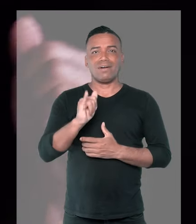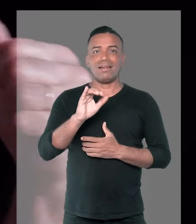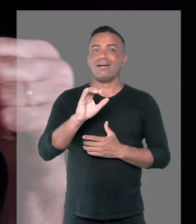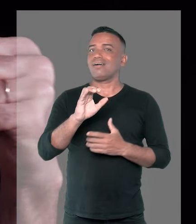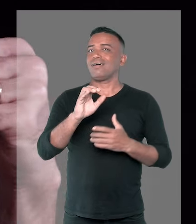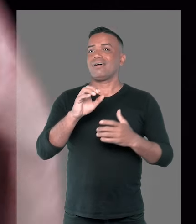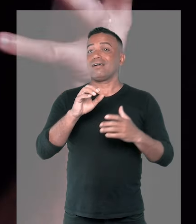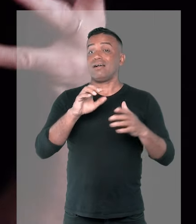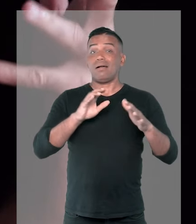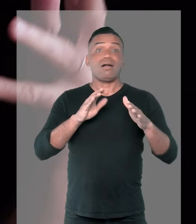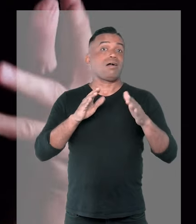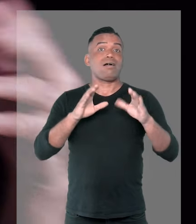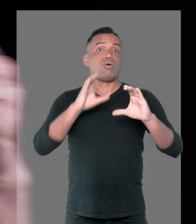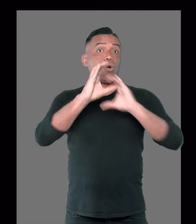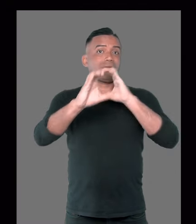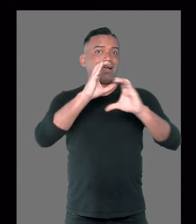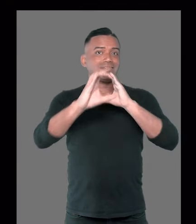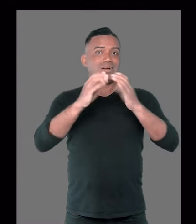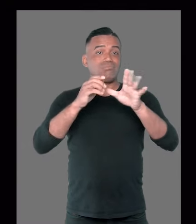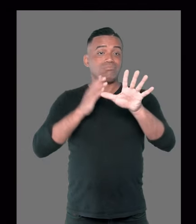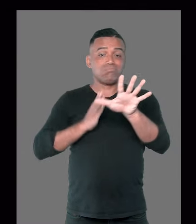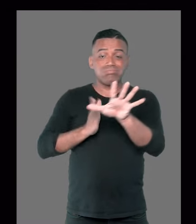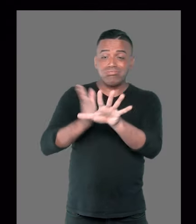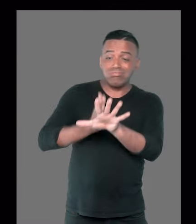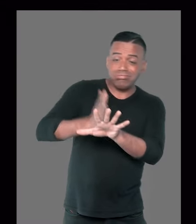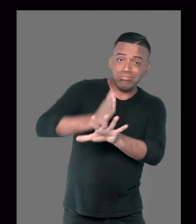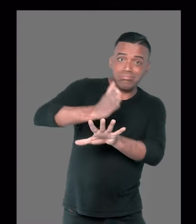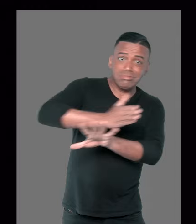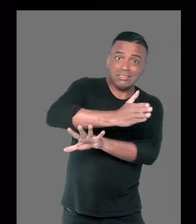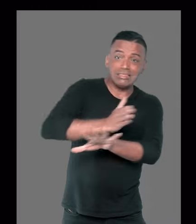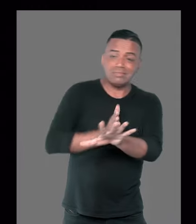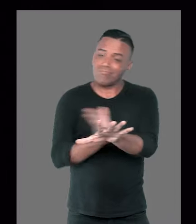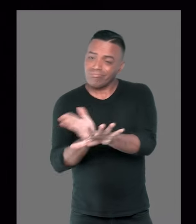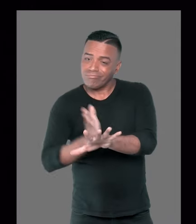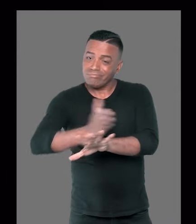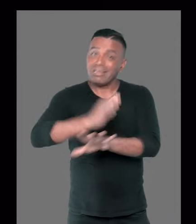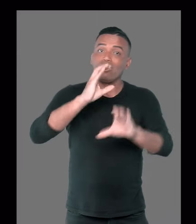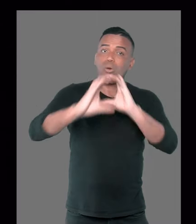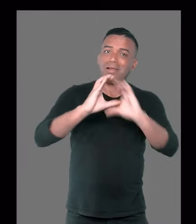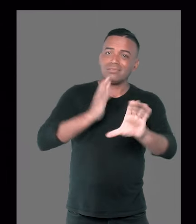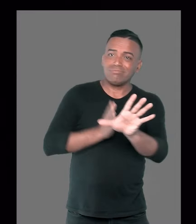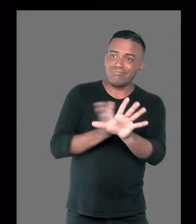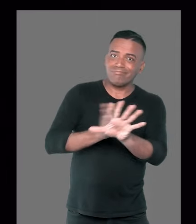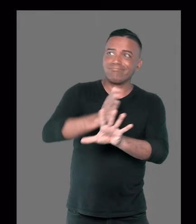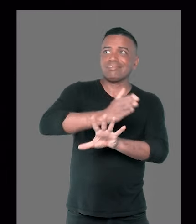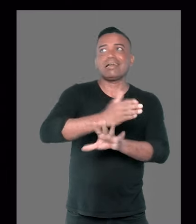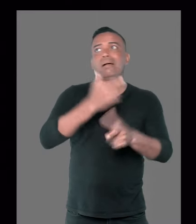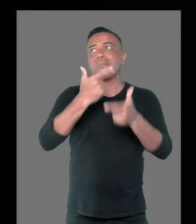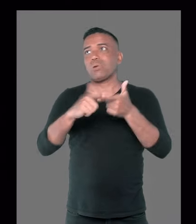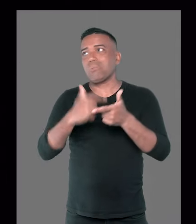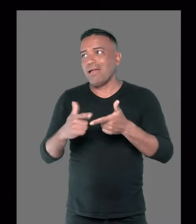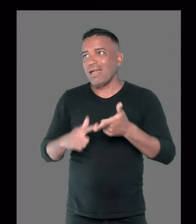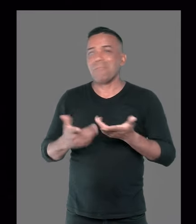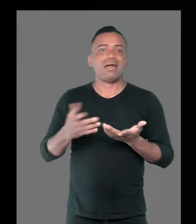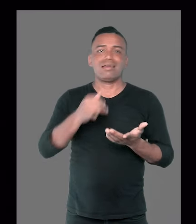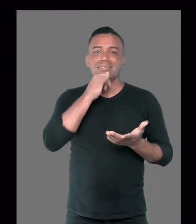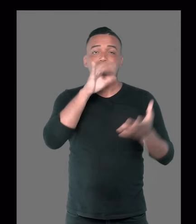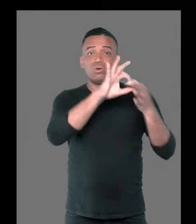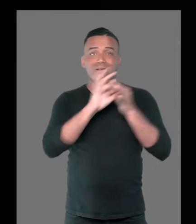comunicação essa teoria dos canais que muita gente tenta ainda usar para resolver os problemas de eh conexão e